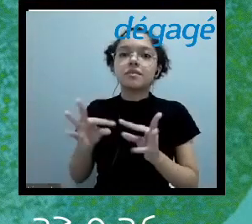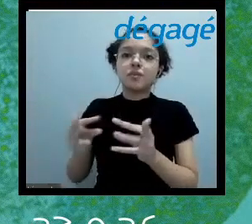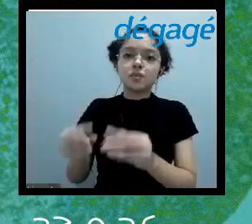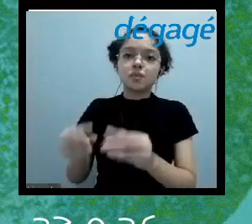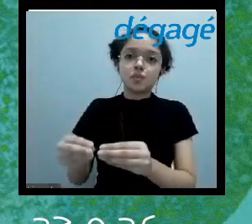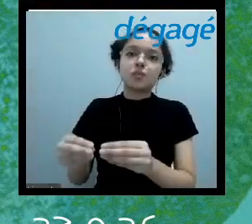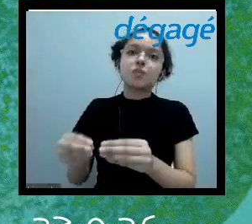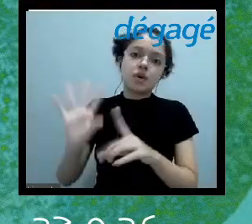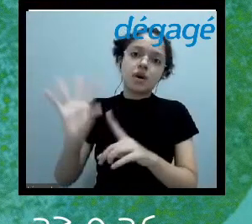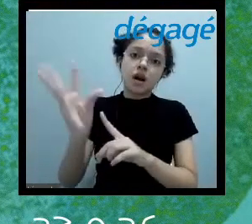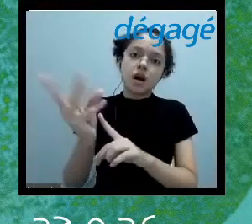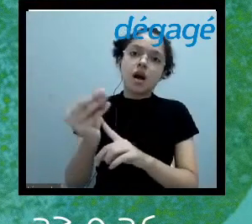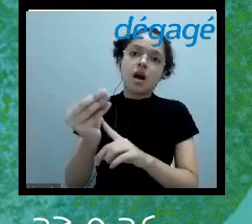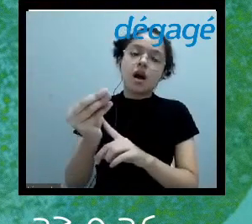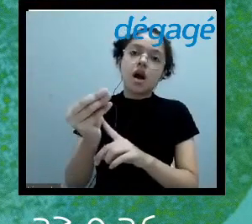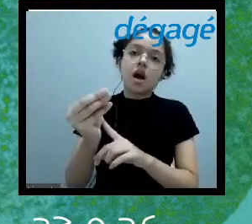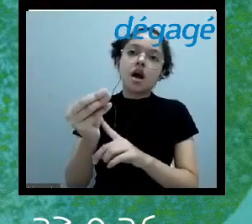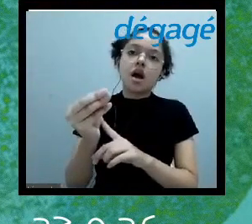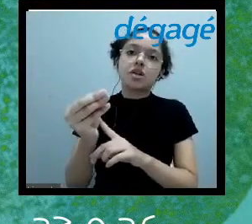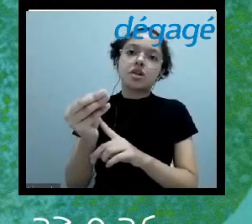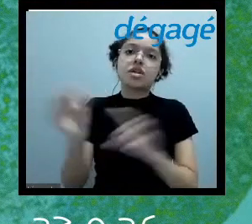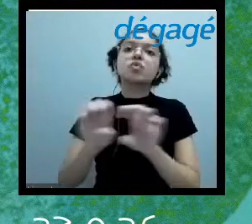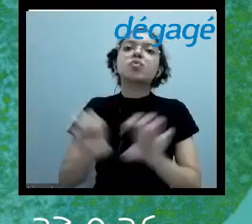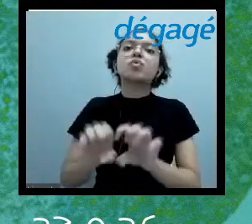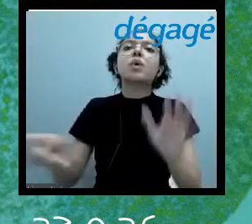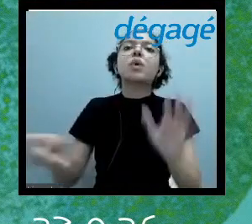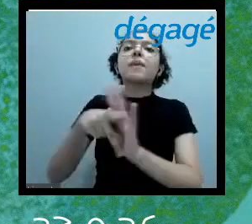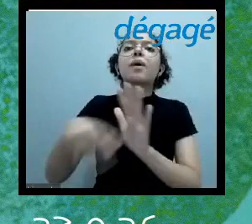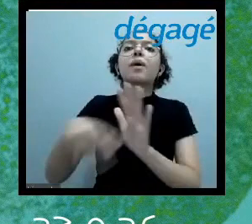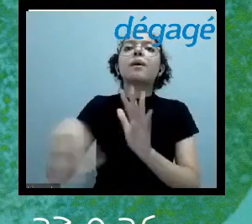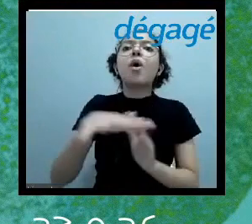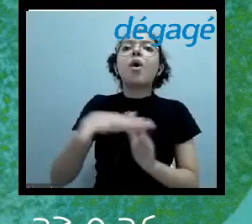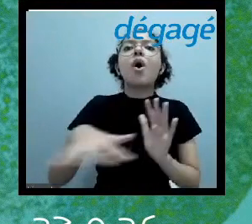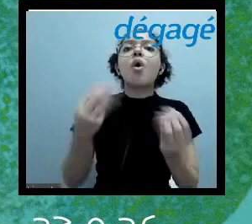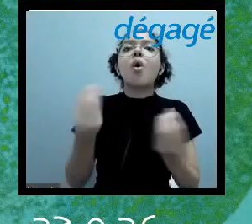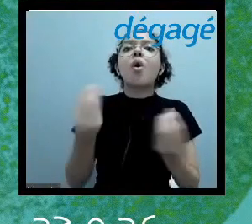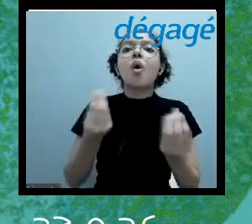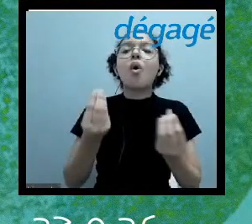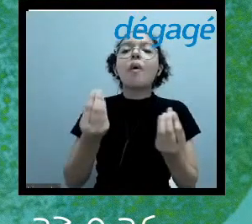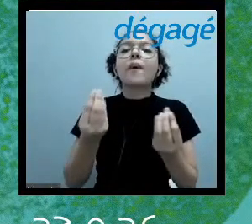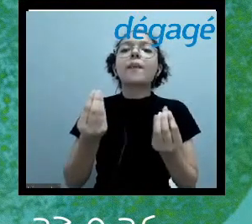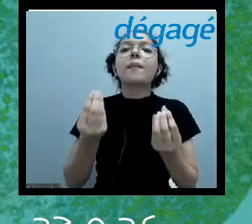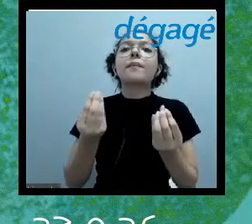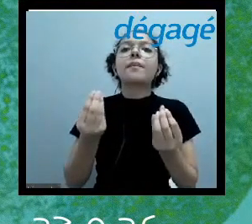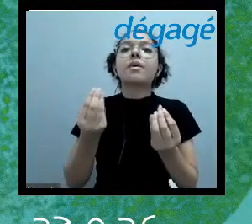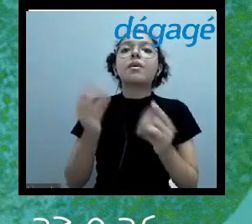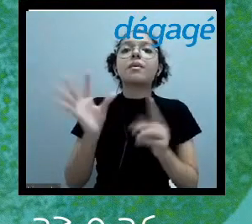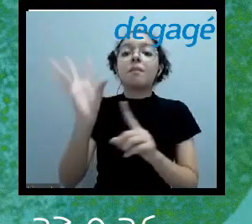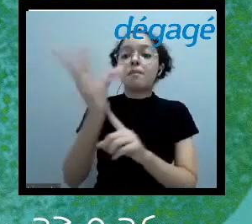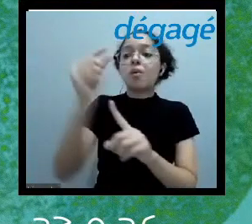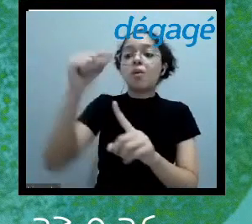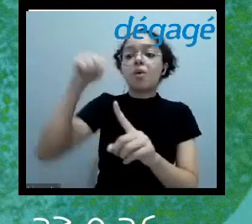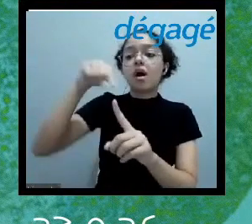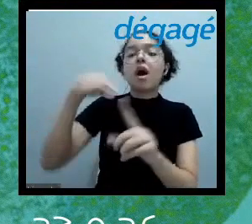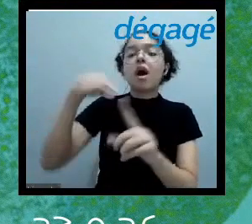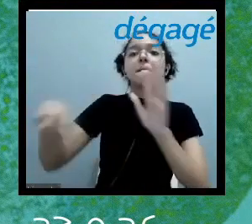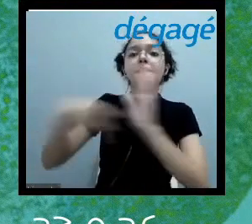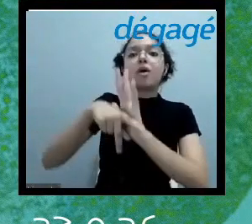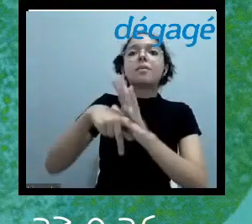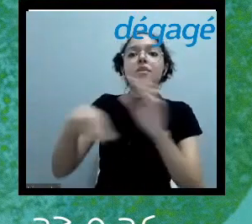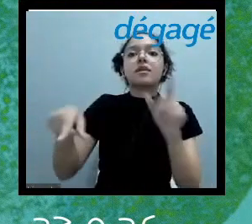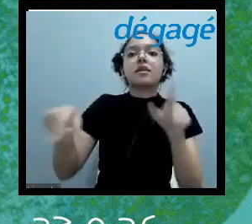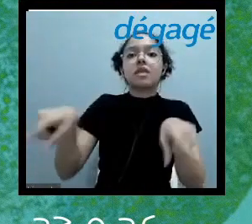né? Também acredito que a arte seja essa ferramenta política também, né?